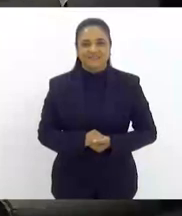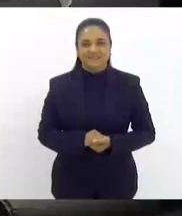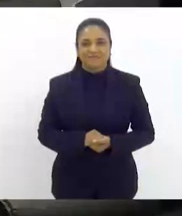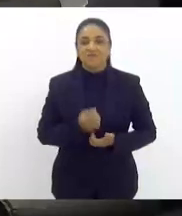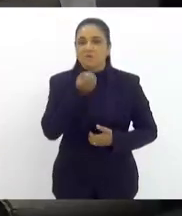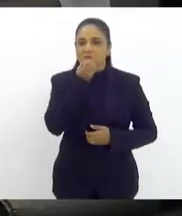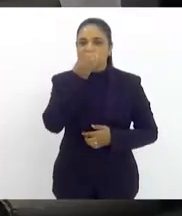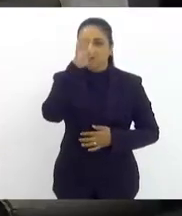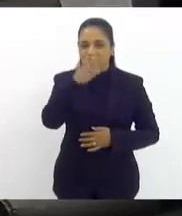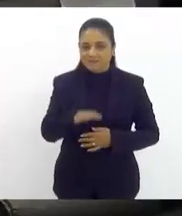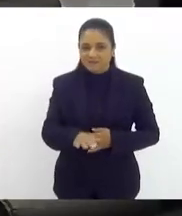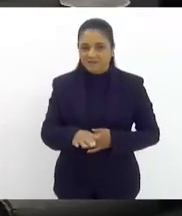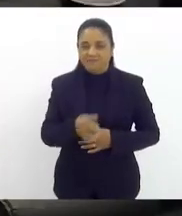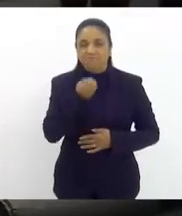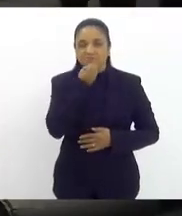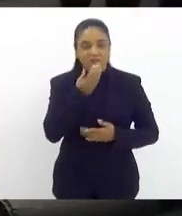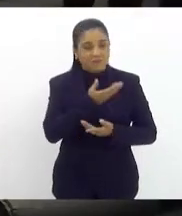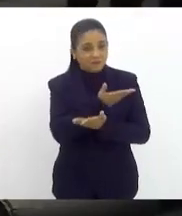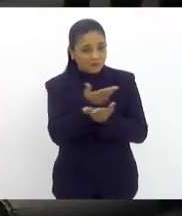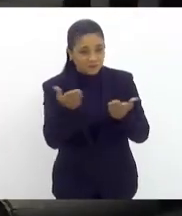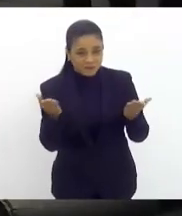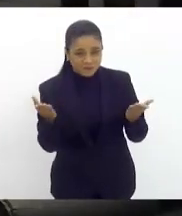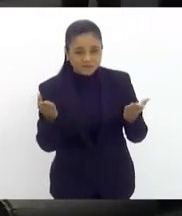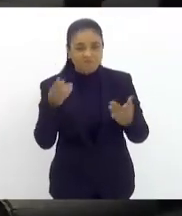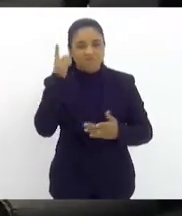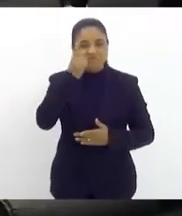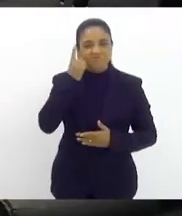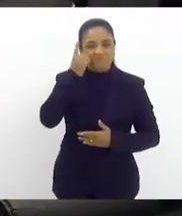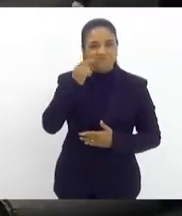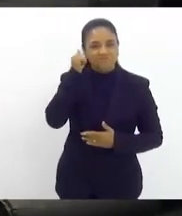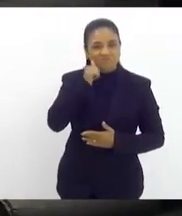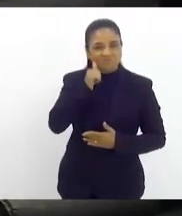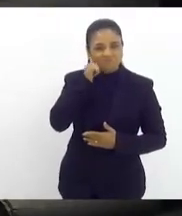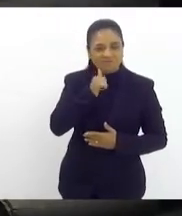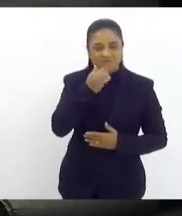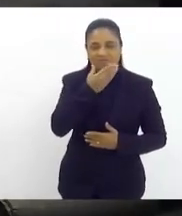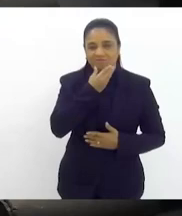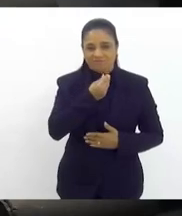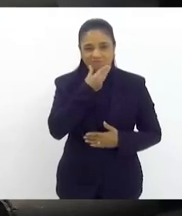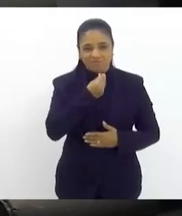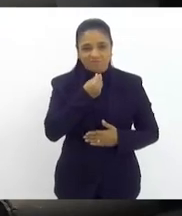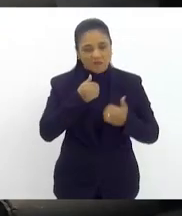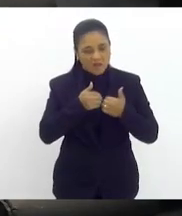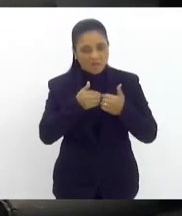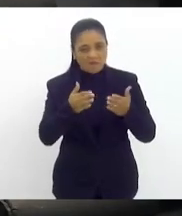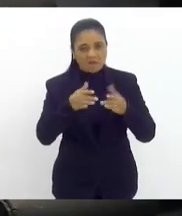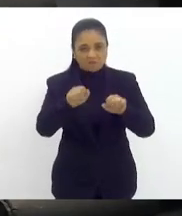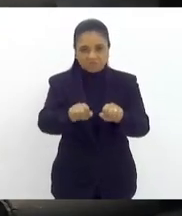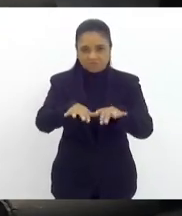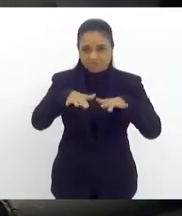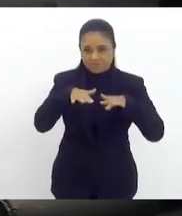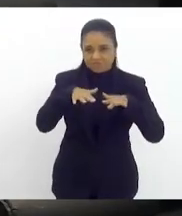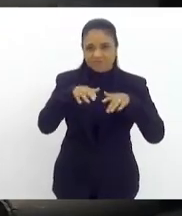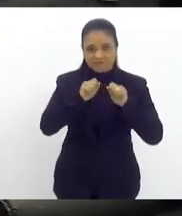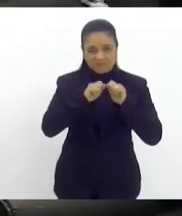Boa tarde, boa tarde a todas as deputadas e deputados. Está aberta a sessão aqui.